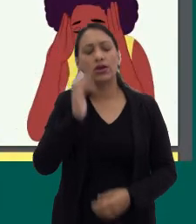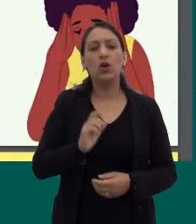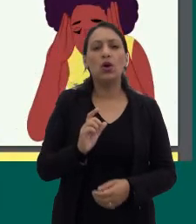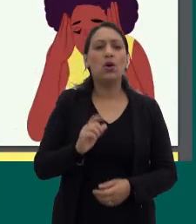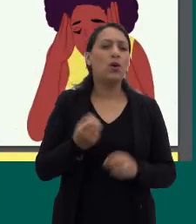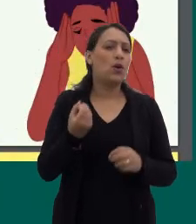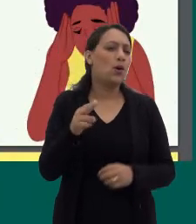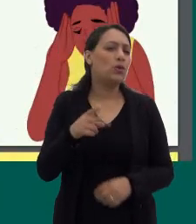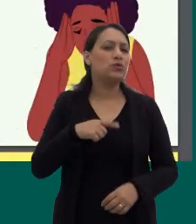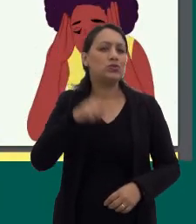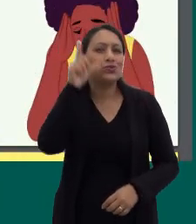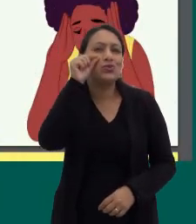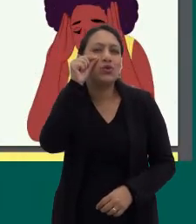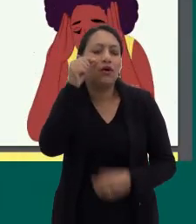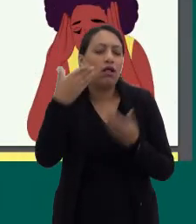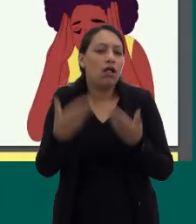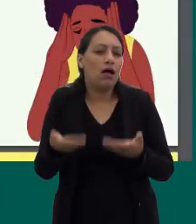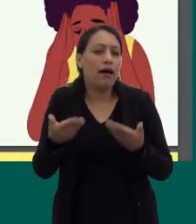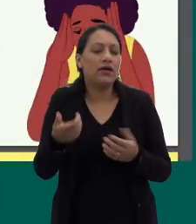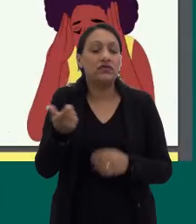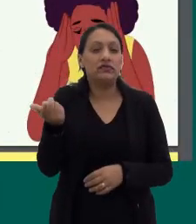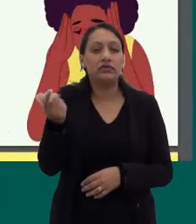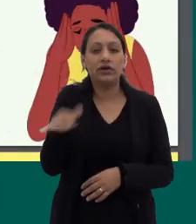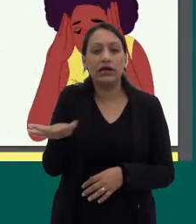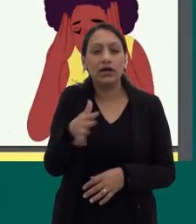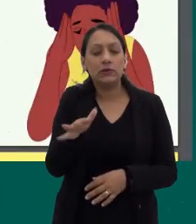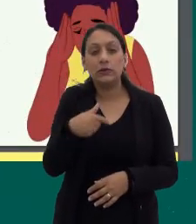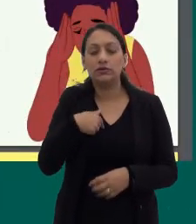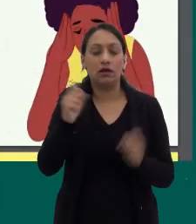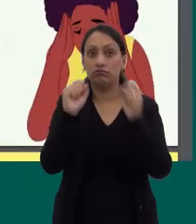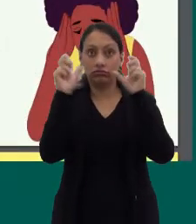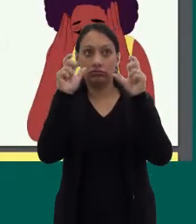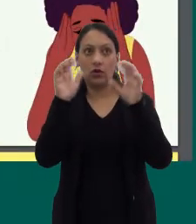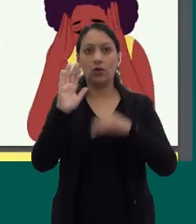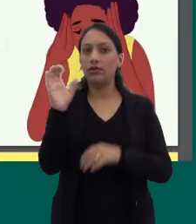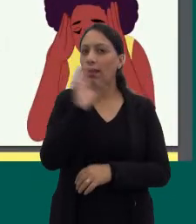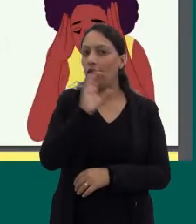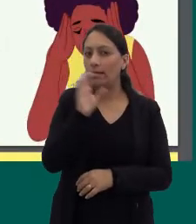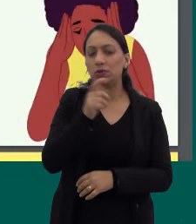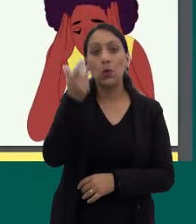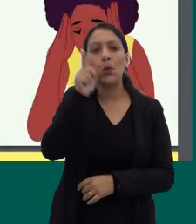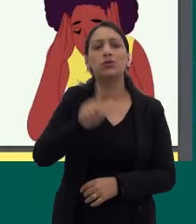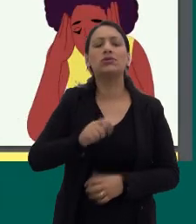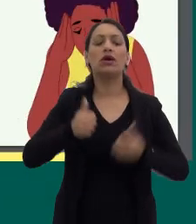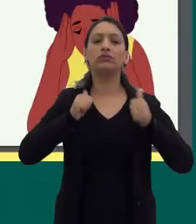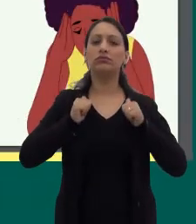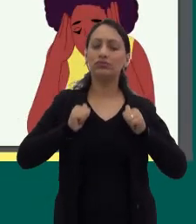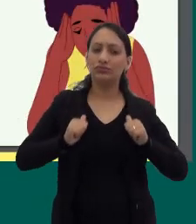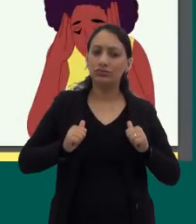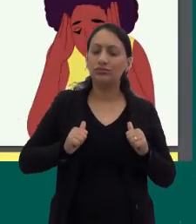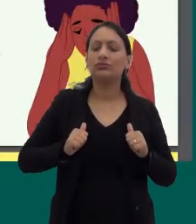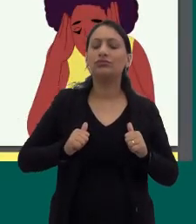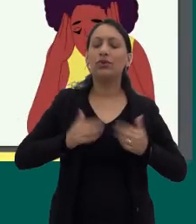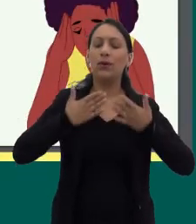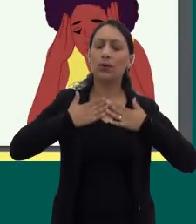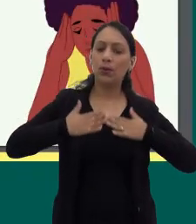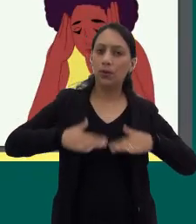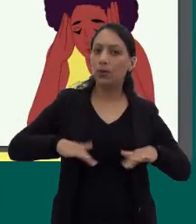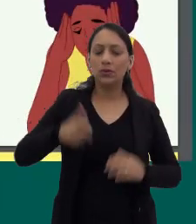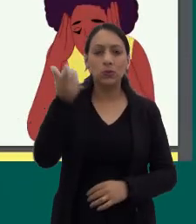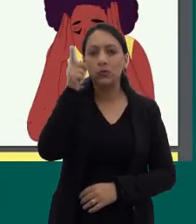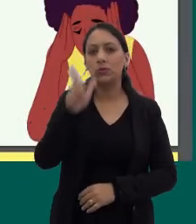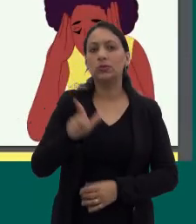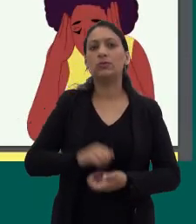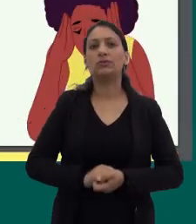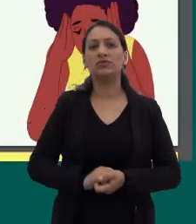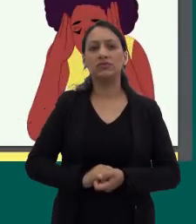muito superficial, muitas vezes também, né? Não consegue realmente descansar à noite. Uma incapacidade de lidar